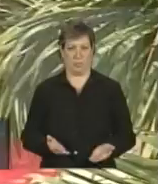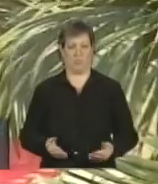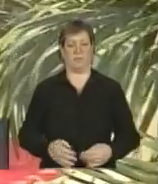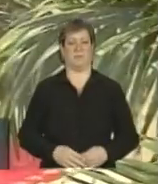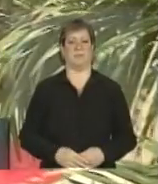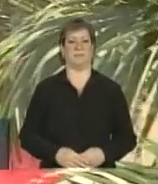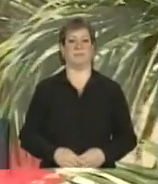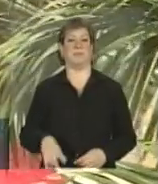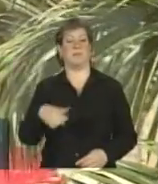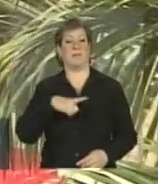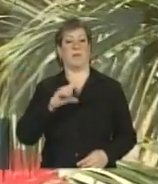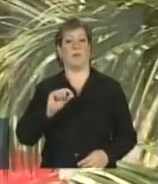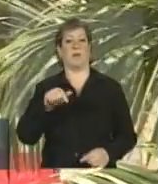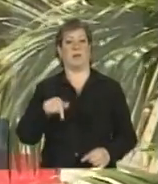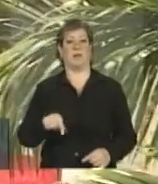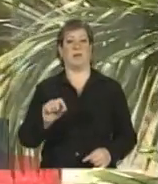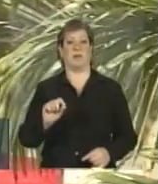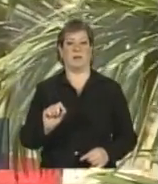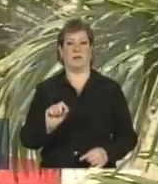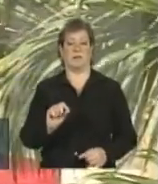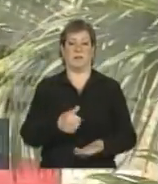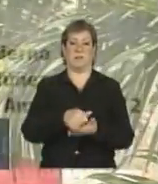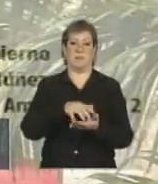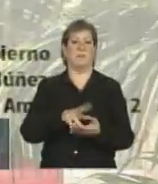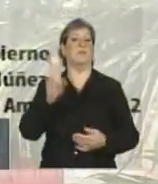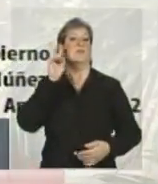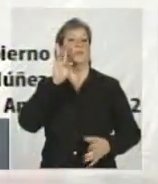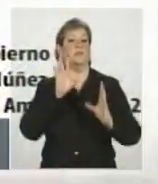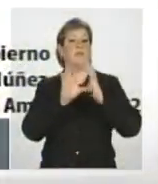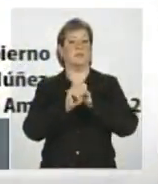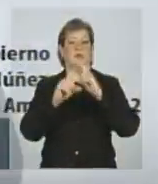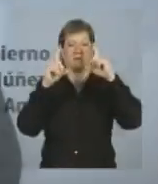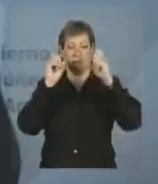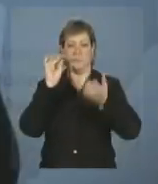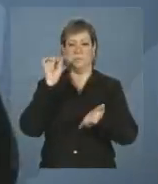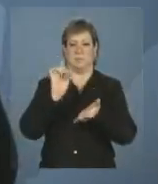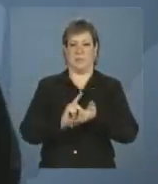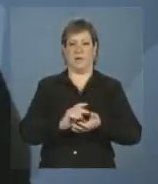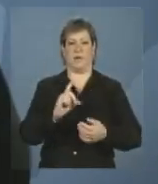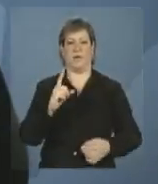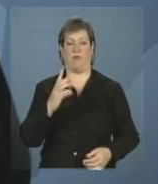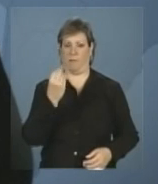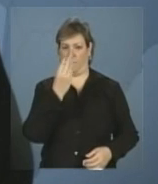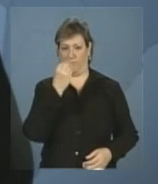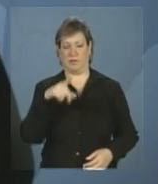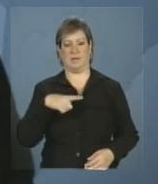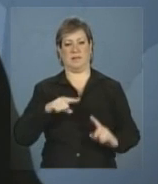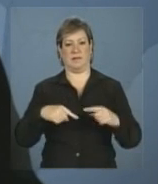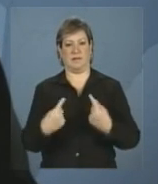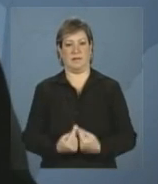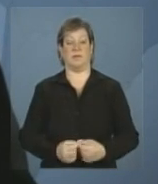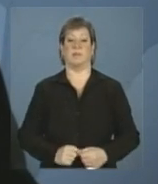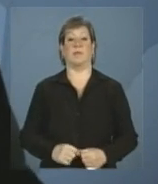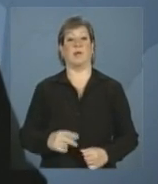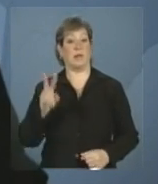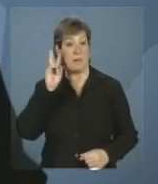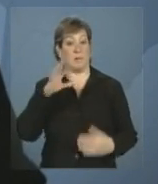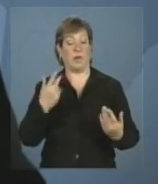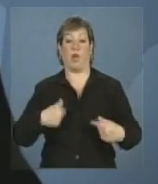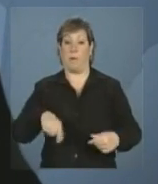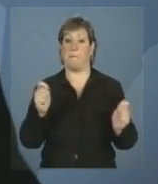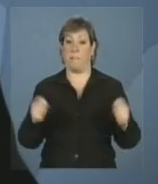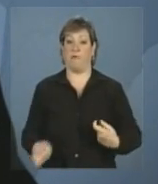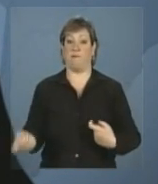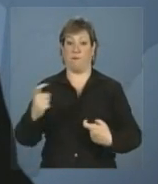dessa cúpula, que é exatamente o registro, o marco, a foto oficial da cerimônia. Bom, lembrando então que